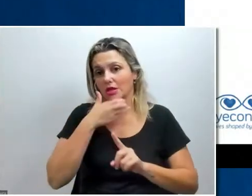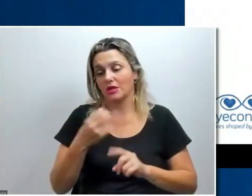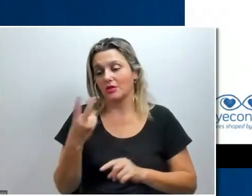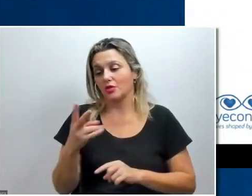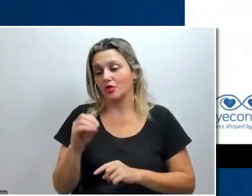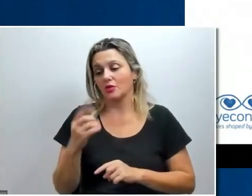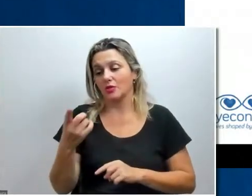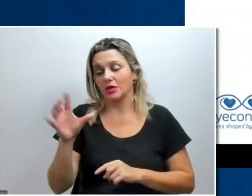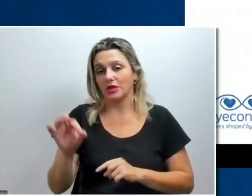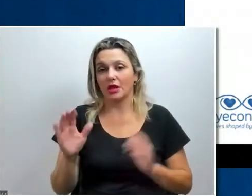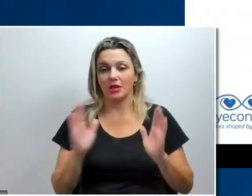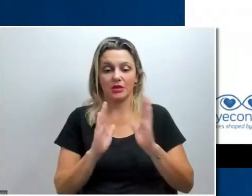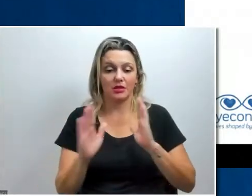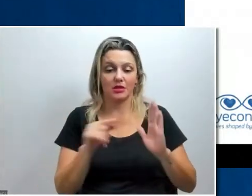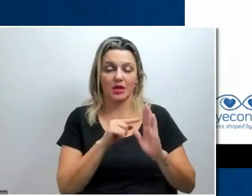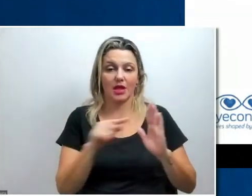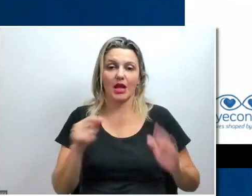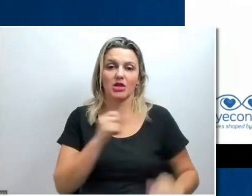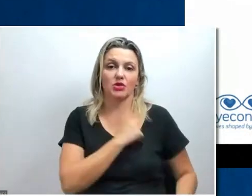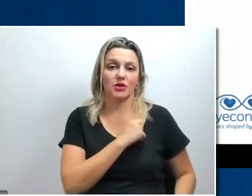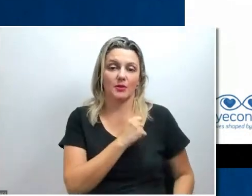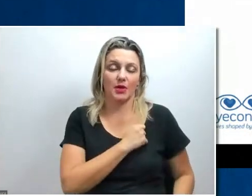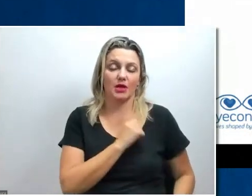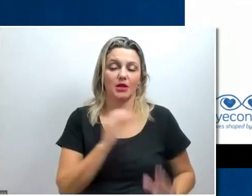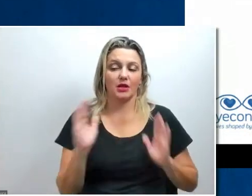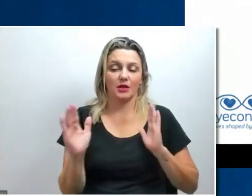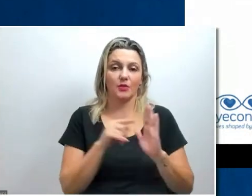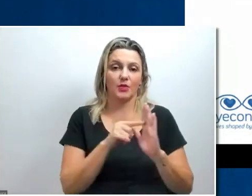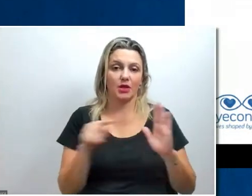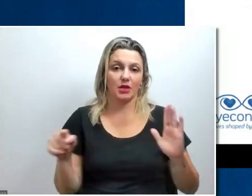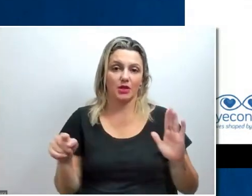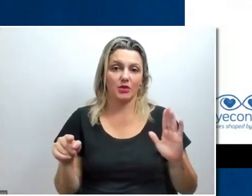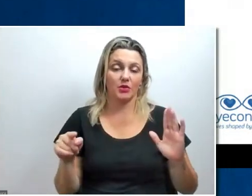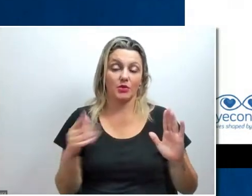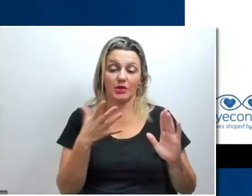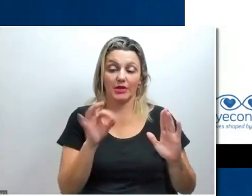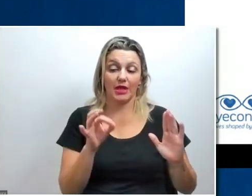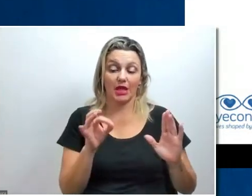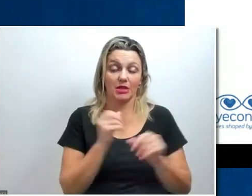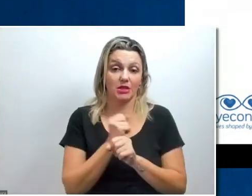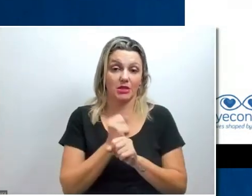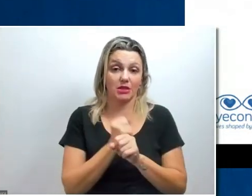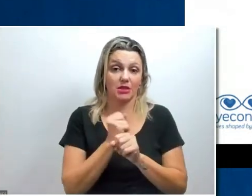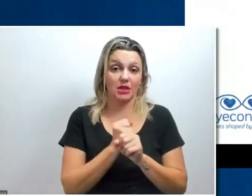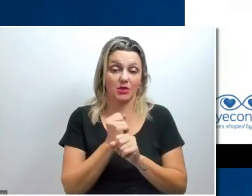da Dinamarca, nesse período de 10 anos, foram